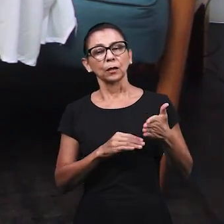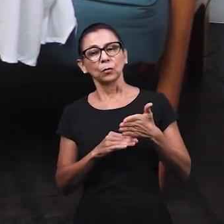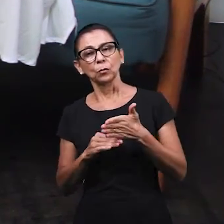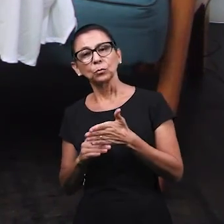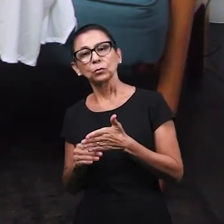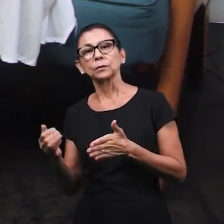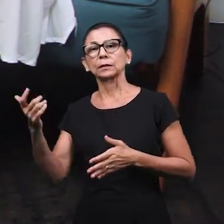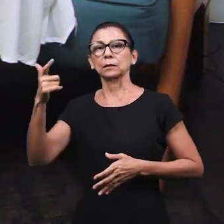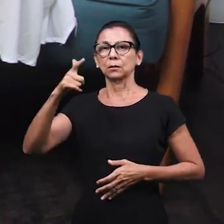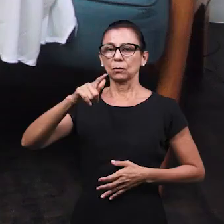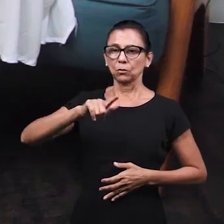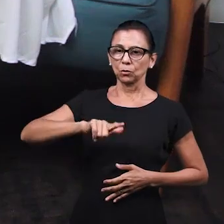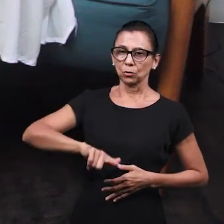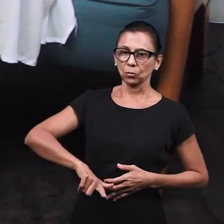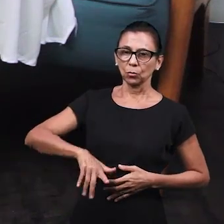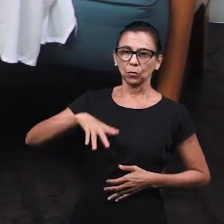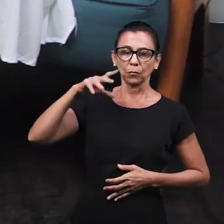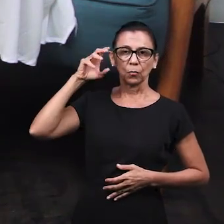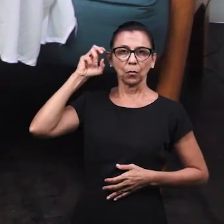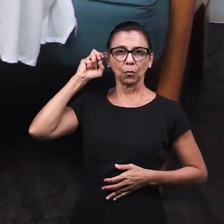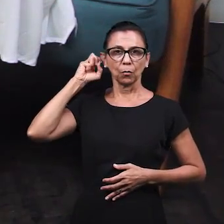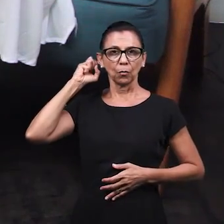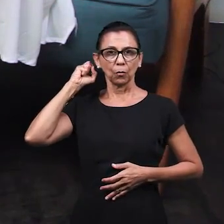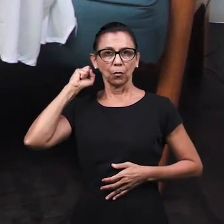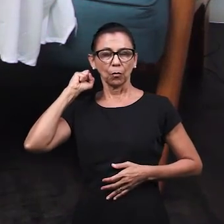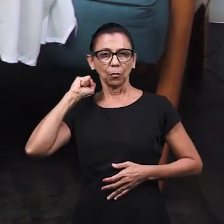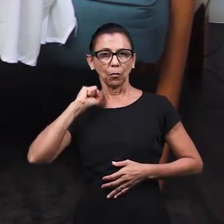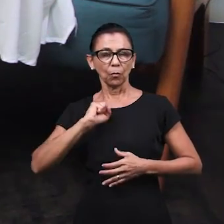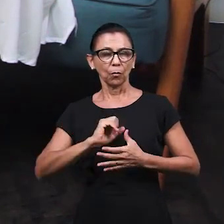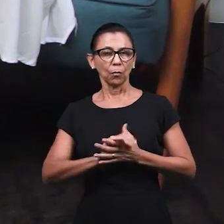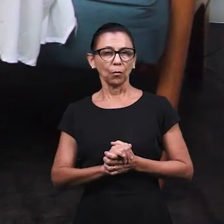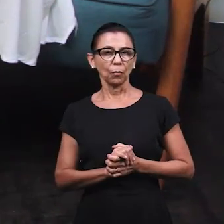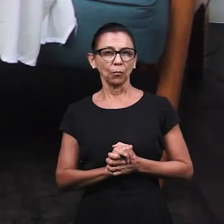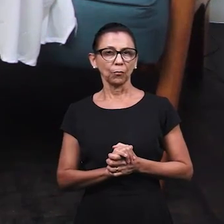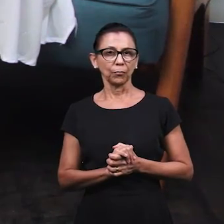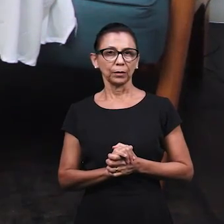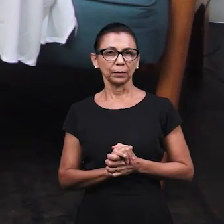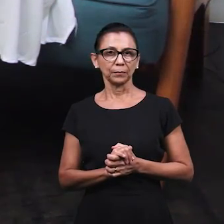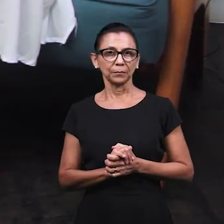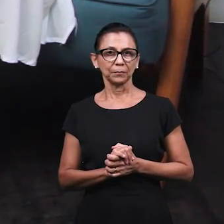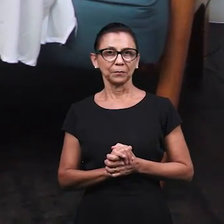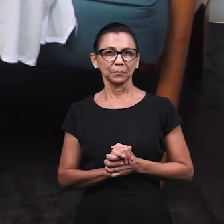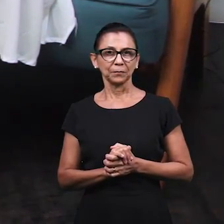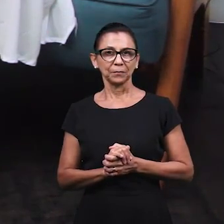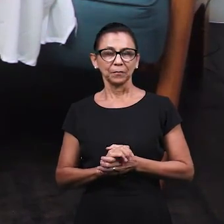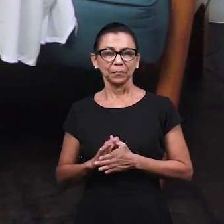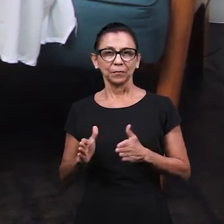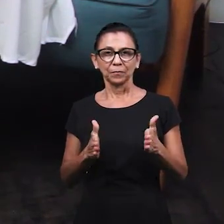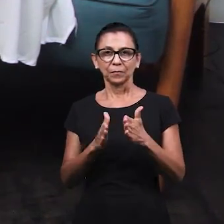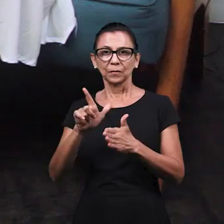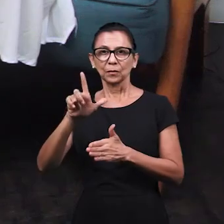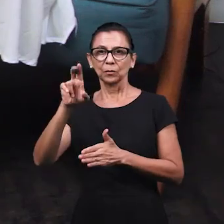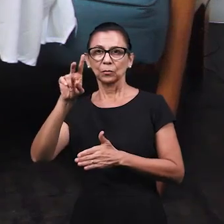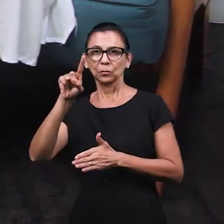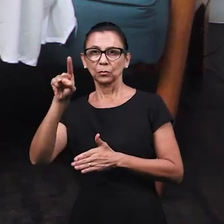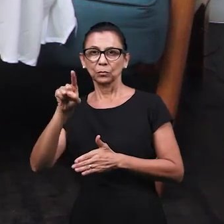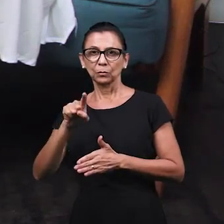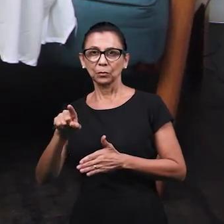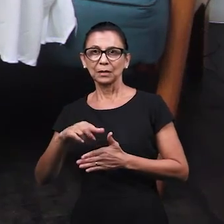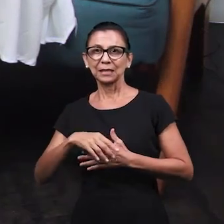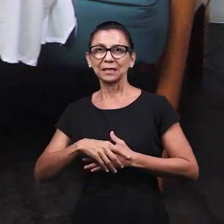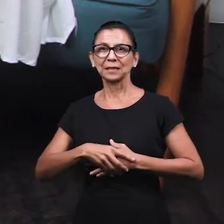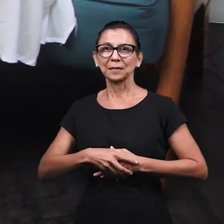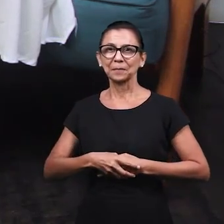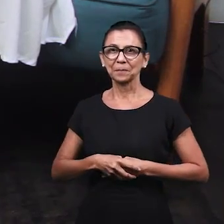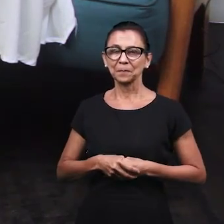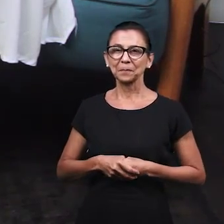você ouve novamente a reprise do sábado do Luz para o Meu Caminho. E nós já estamos